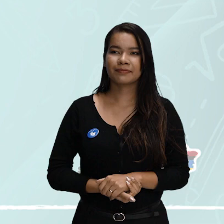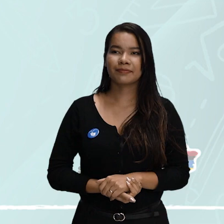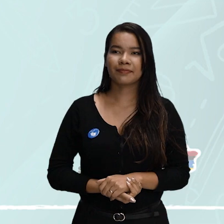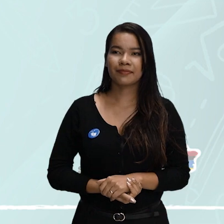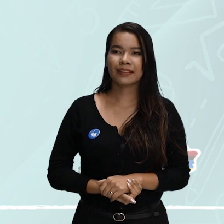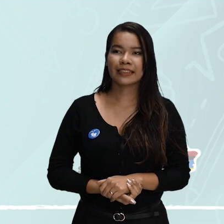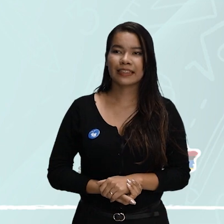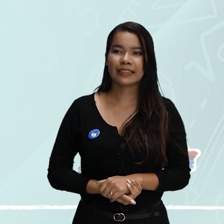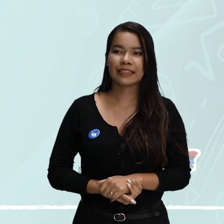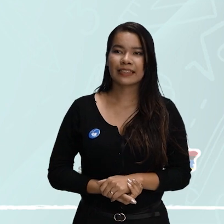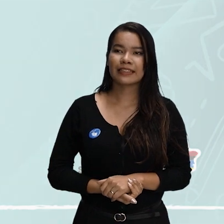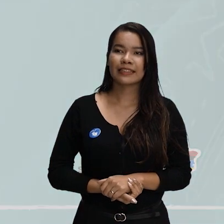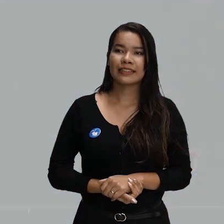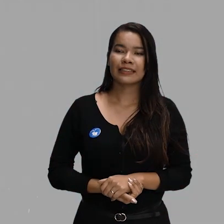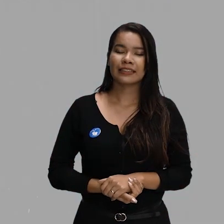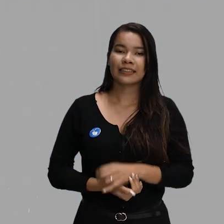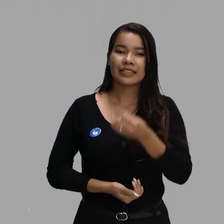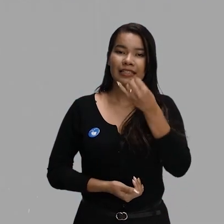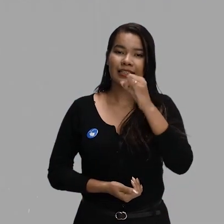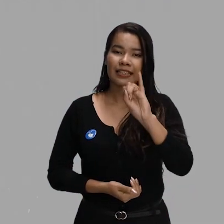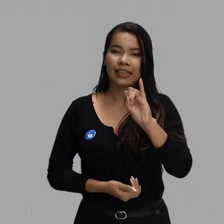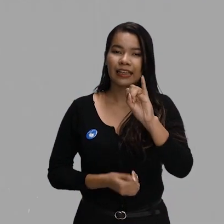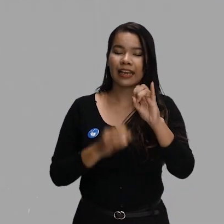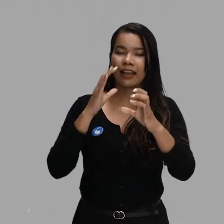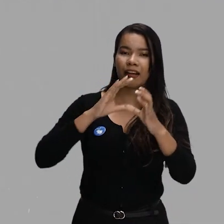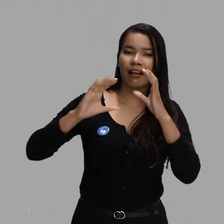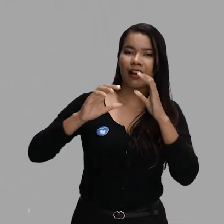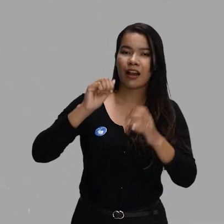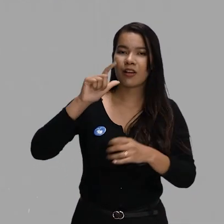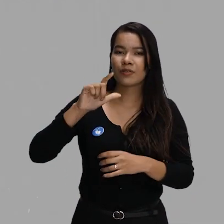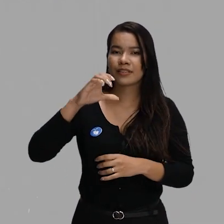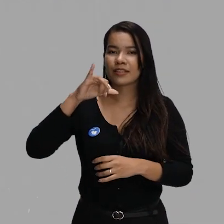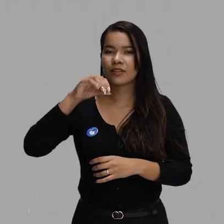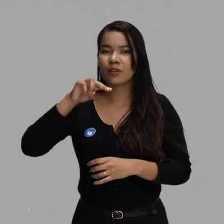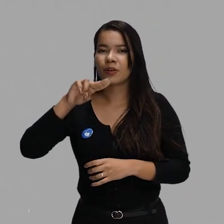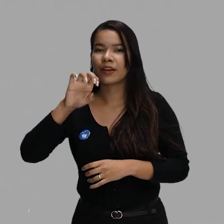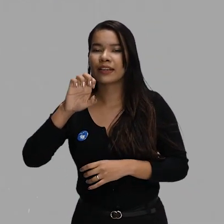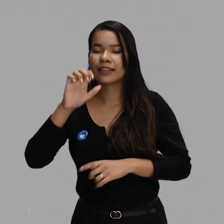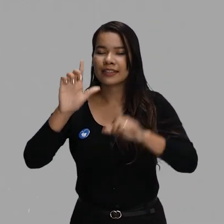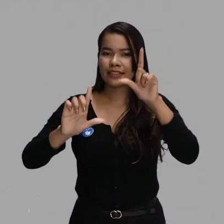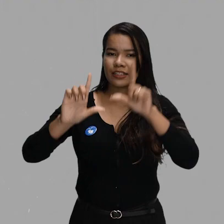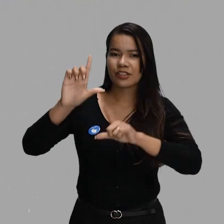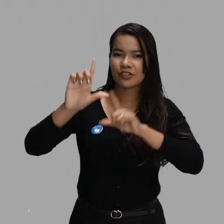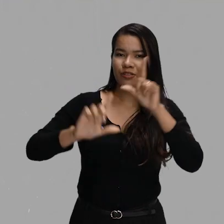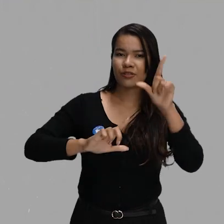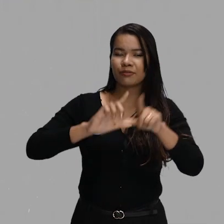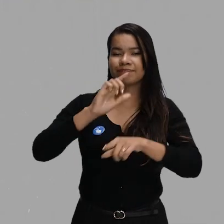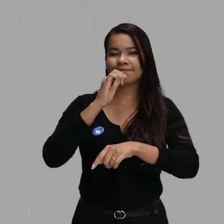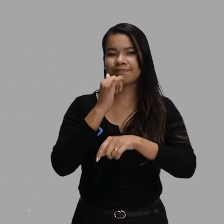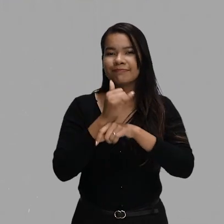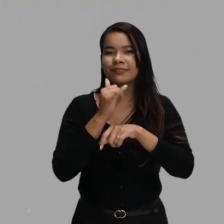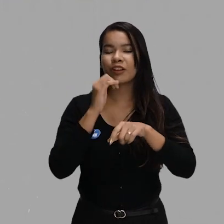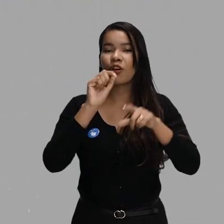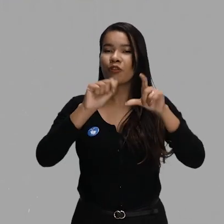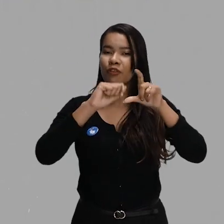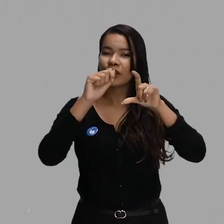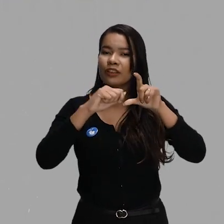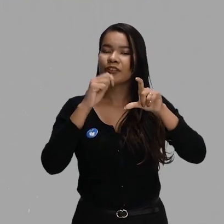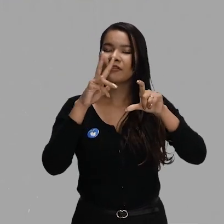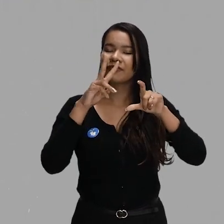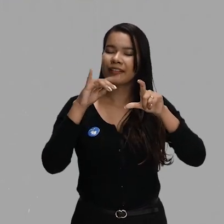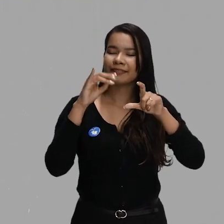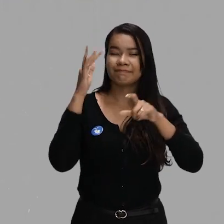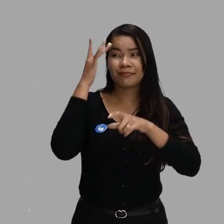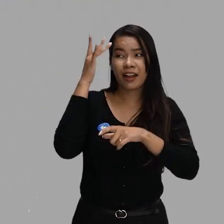se a Alcione assistir esse vídeo, ela vai dizer, meu Deus, precisa melhorar muito. Mas aqui minha homenagem para